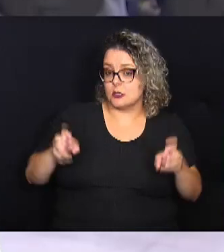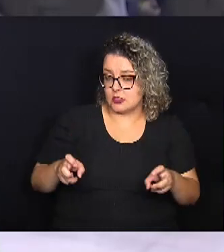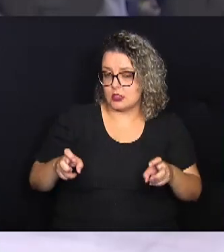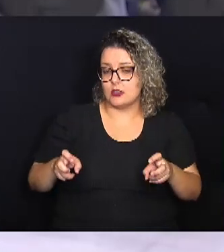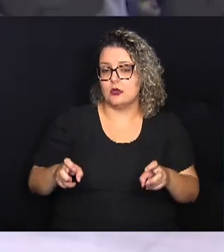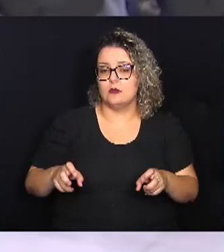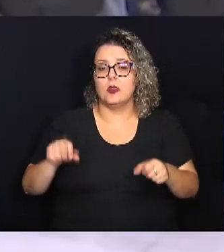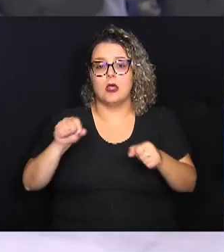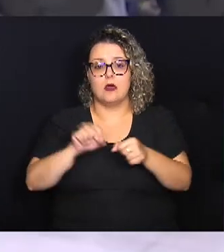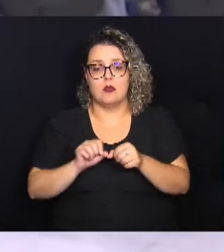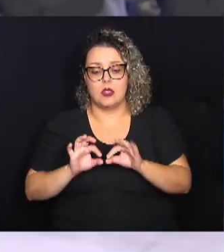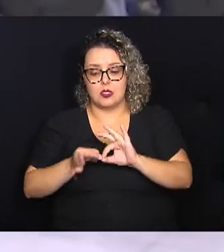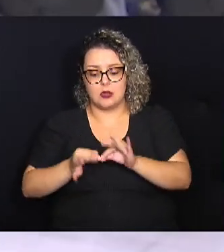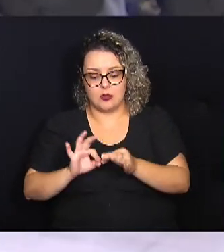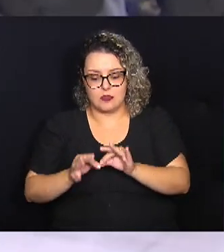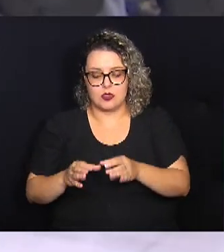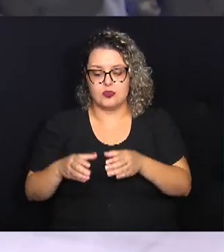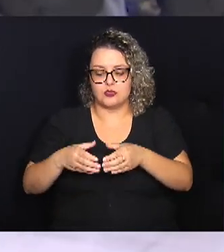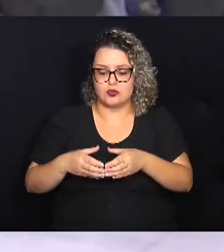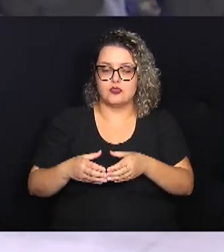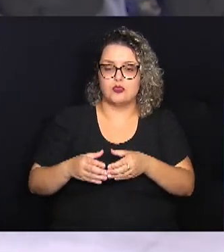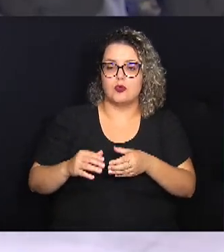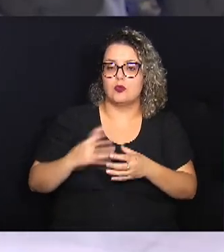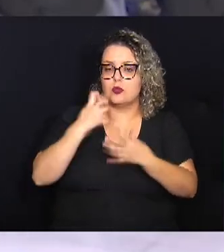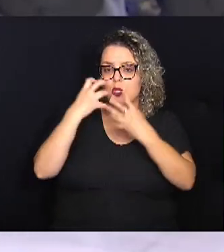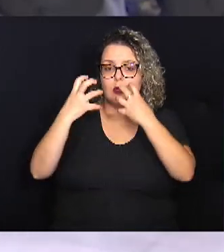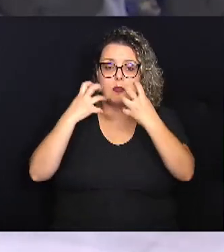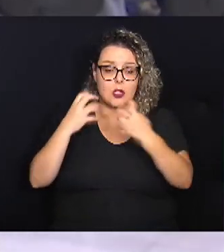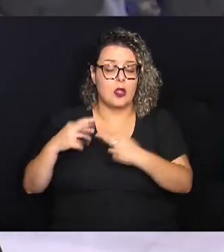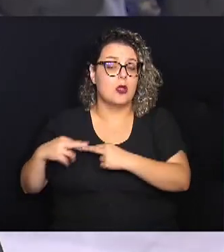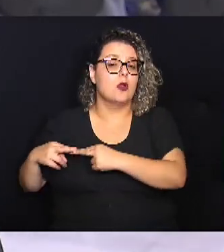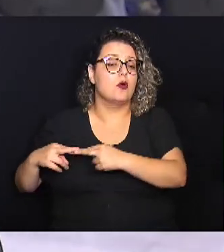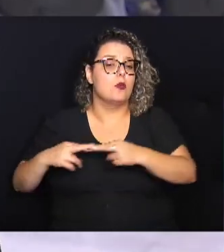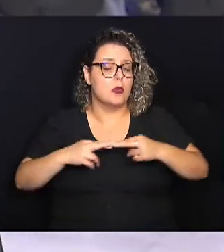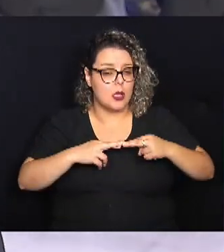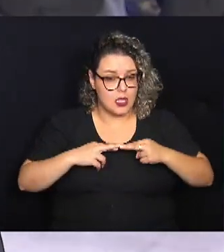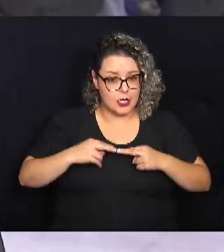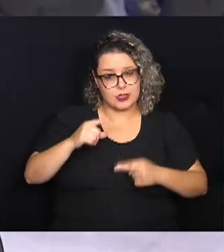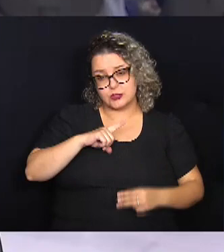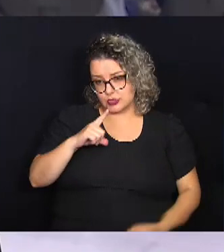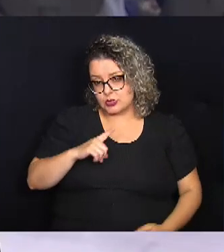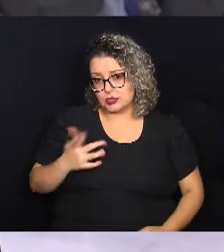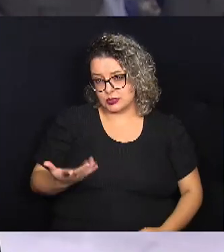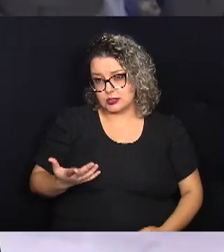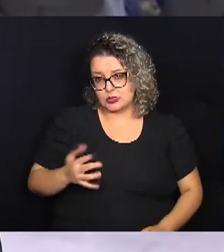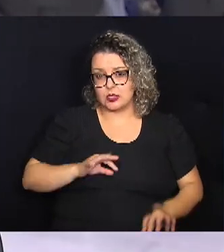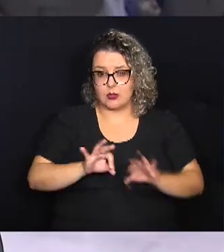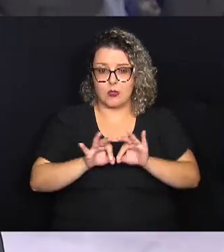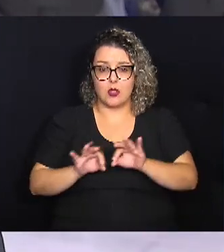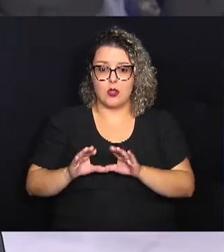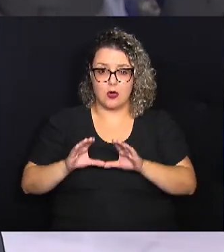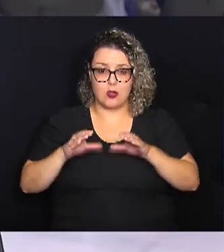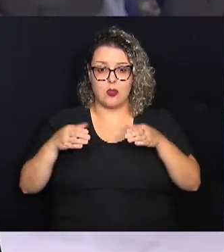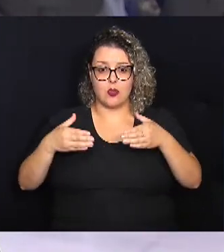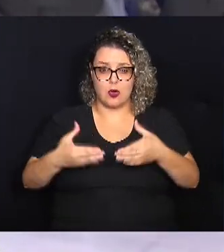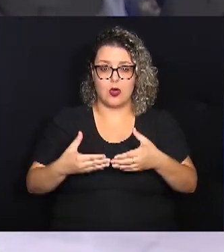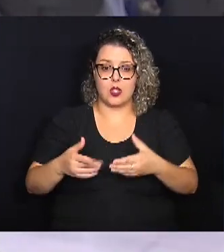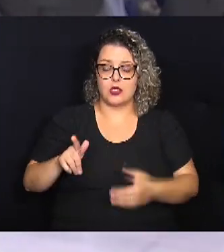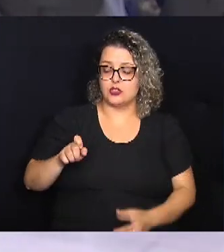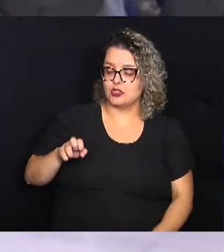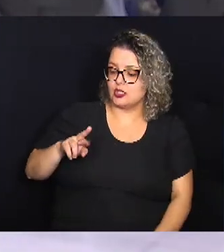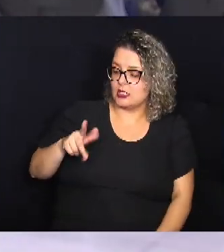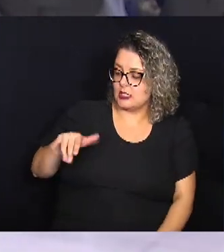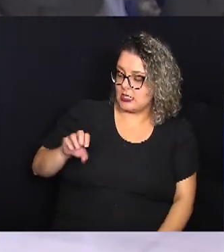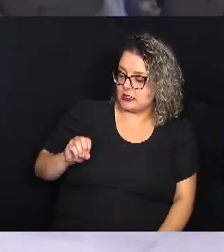Grupo Primavera e também com uma rede que a gente tem um projeto com a comunidade que chama Geração de Rendas.